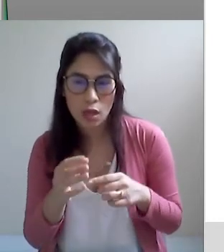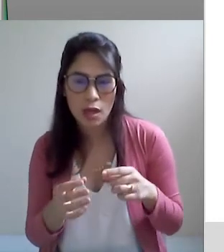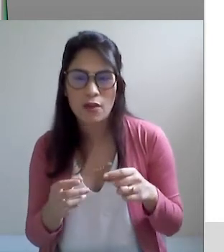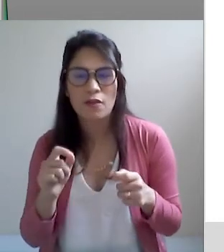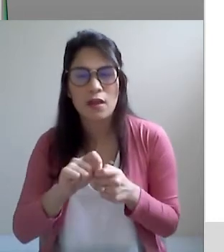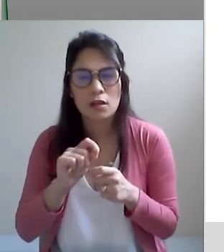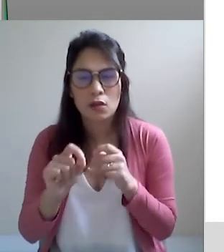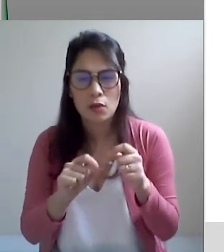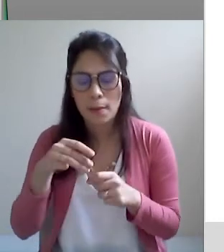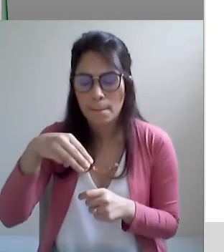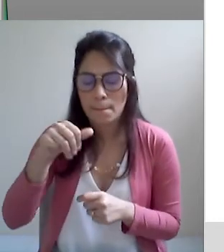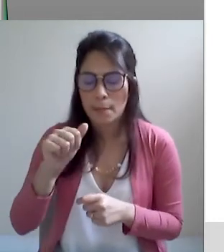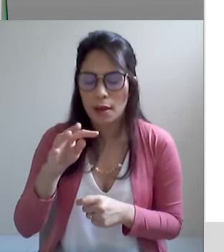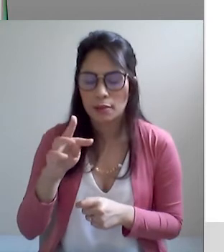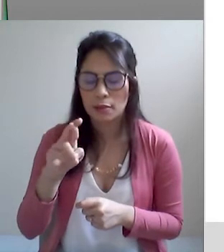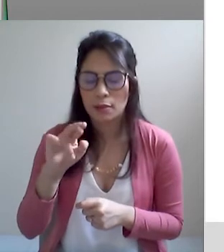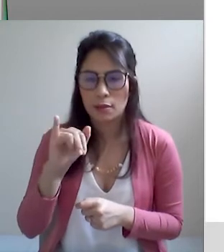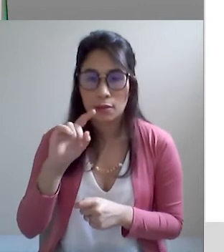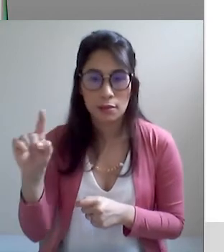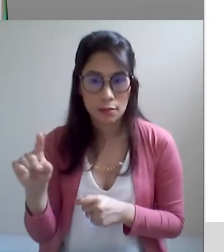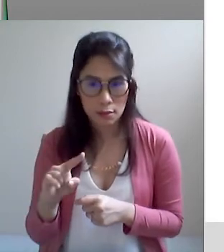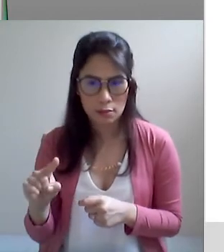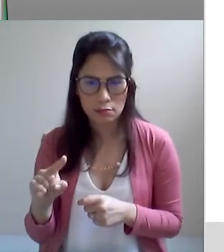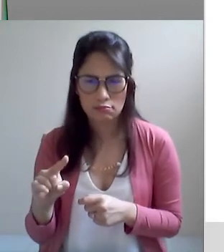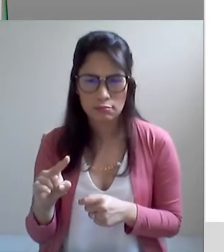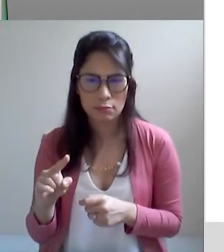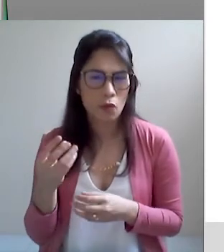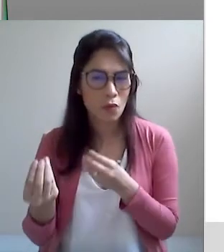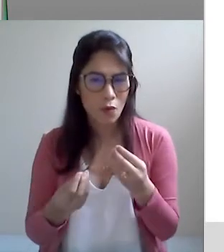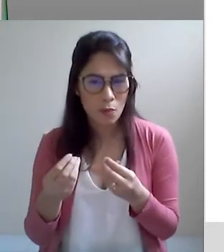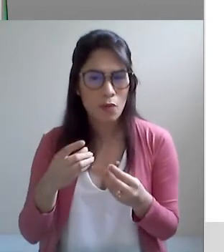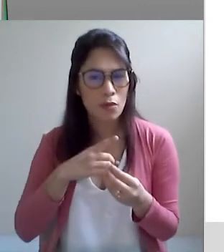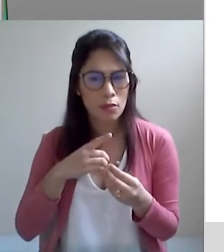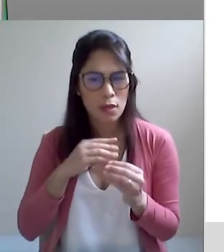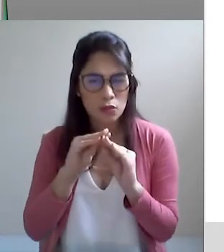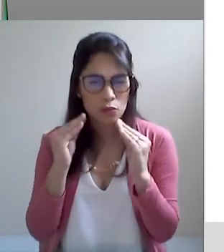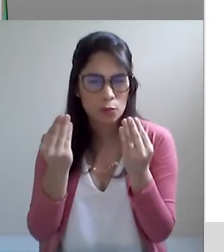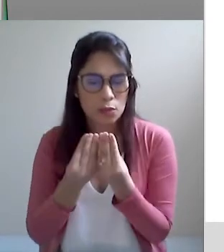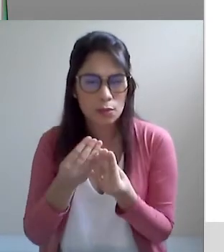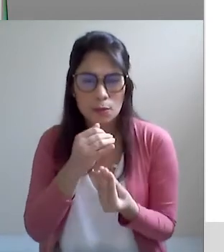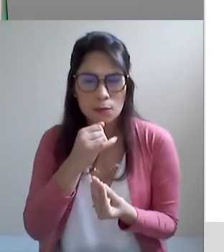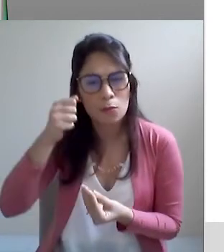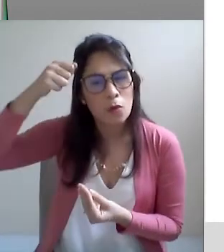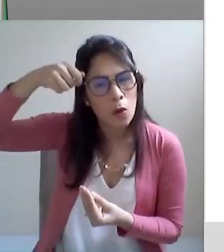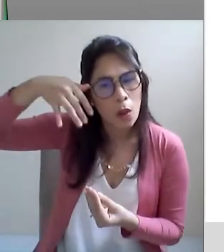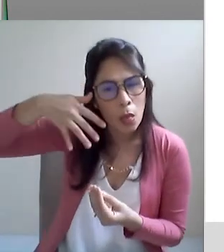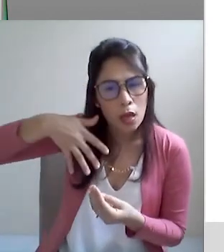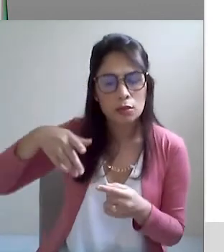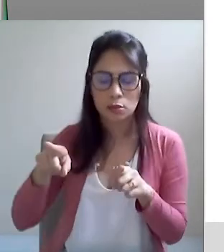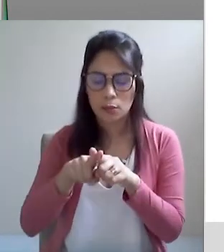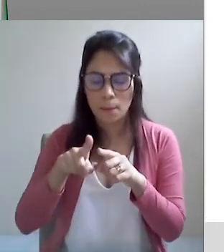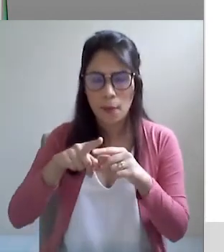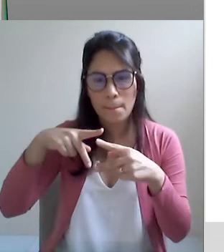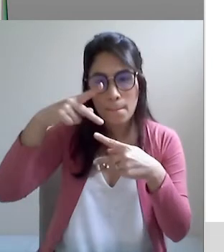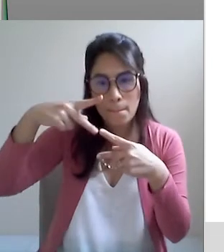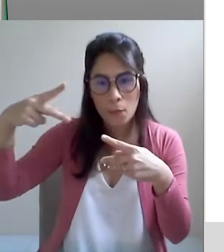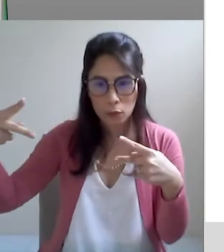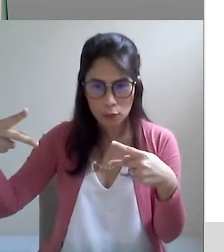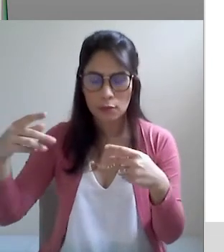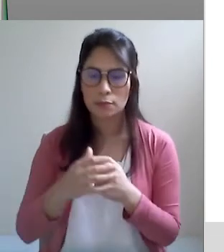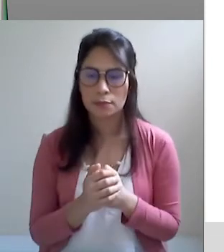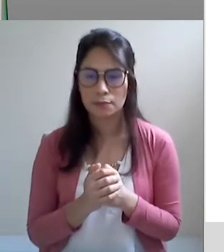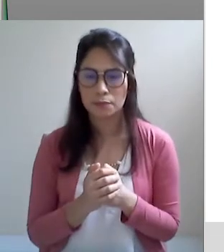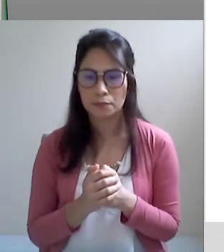pois secretam a matriz extracelular óssea, encontrando-se principalmente colágeno tipo 1 e